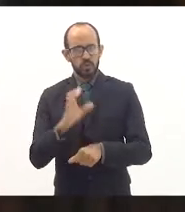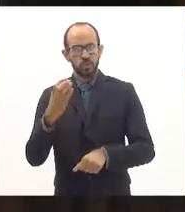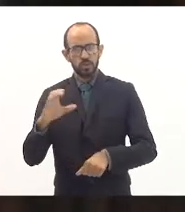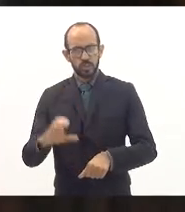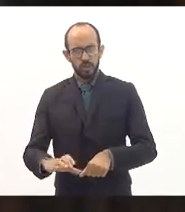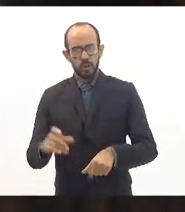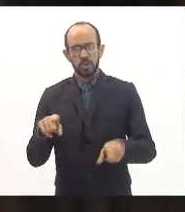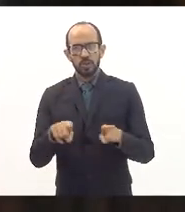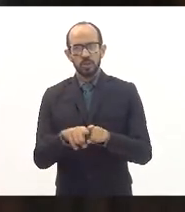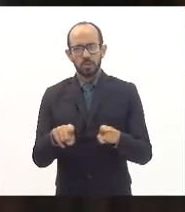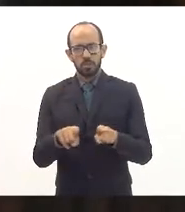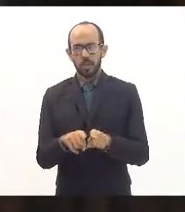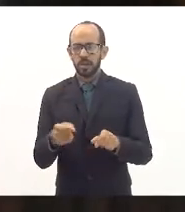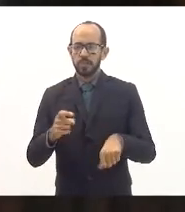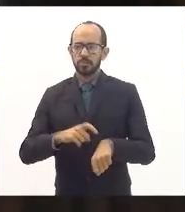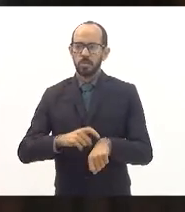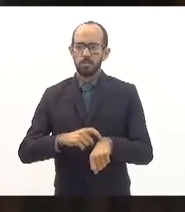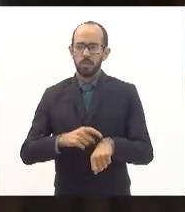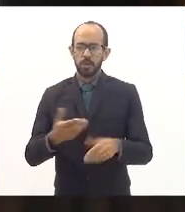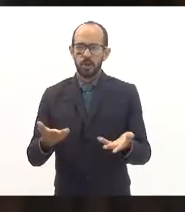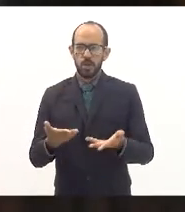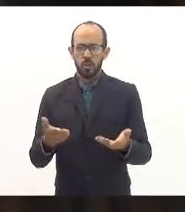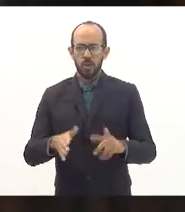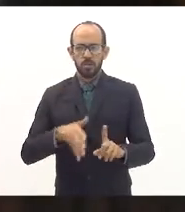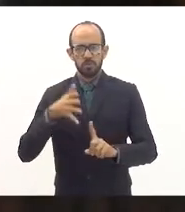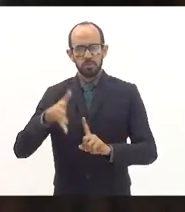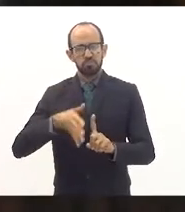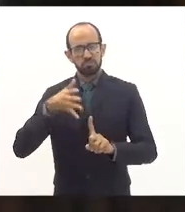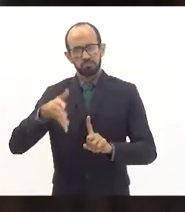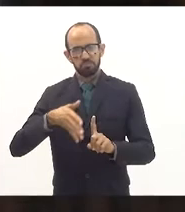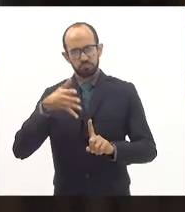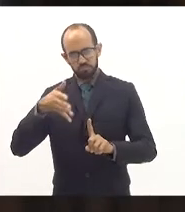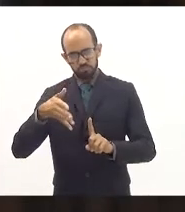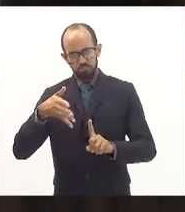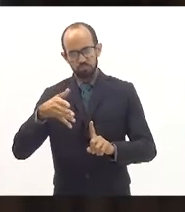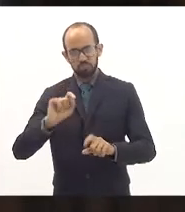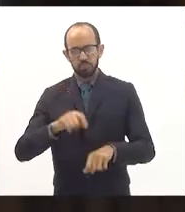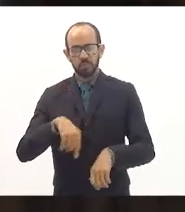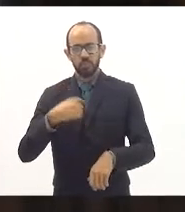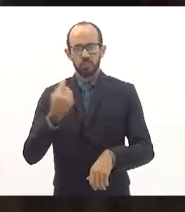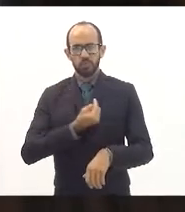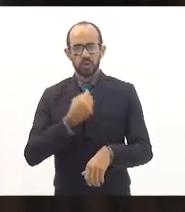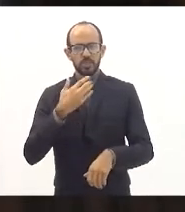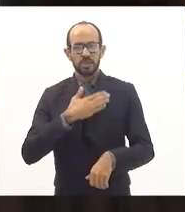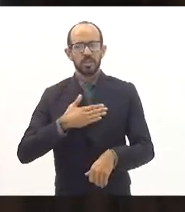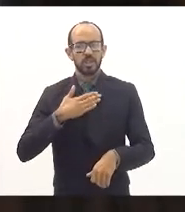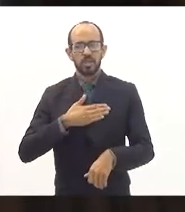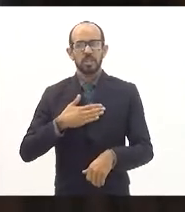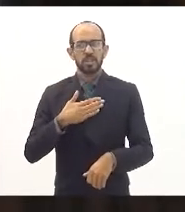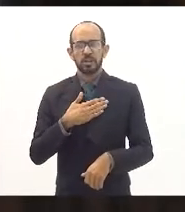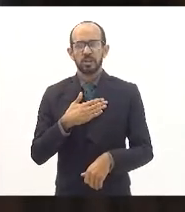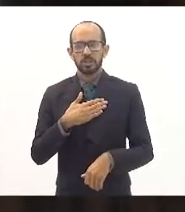E nesse momento, então, para fazer a sua manifestação, a nossa querida